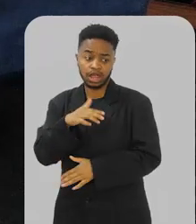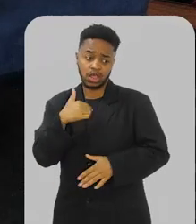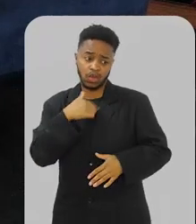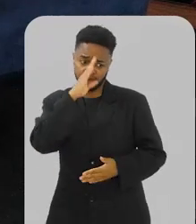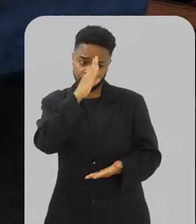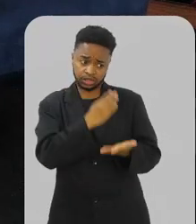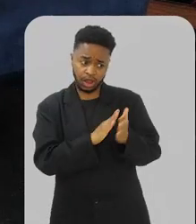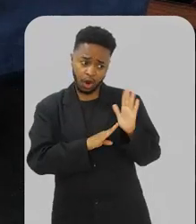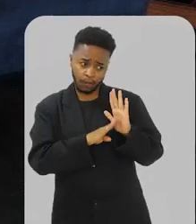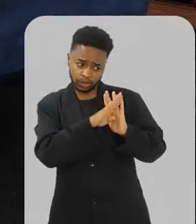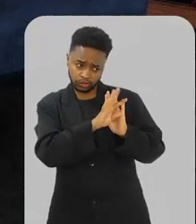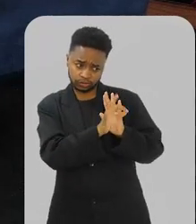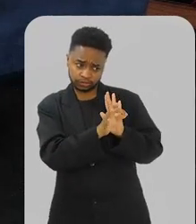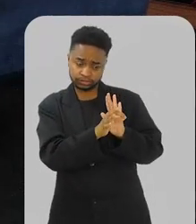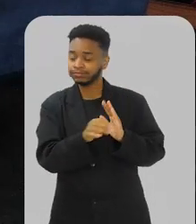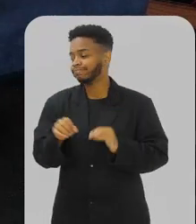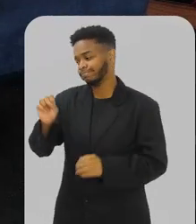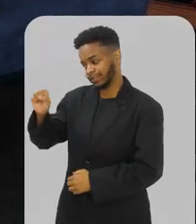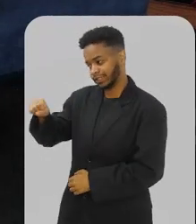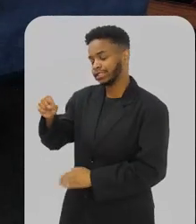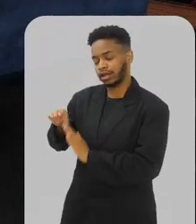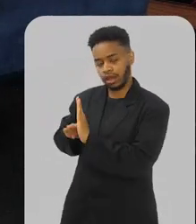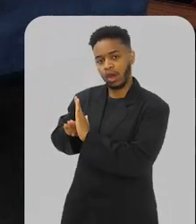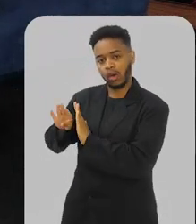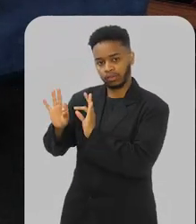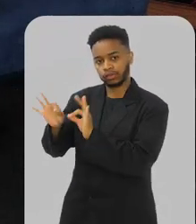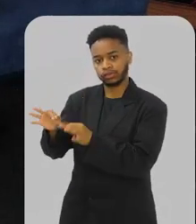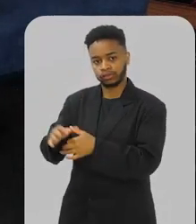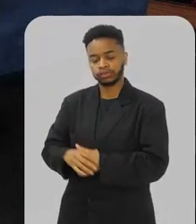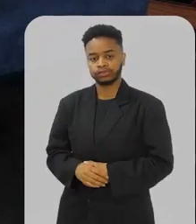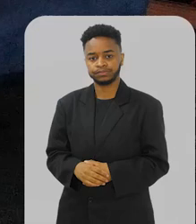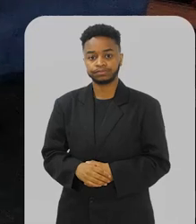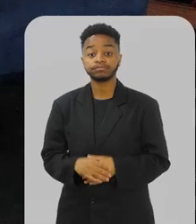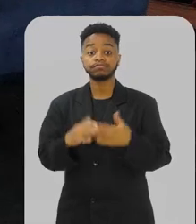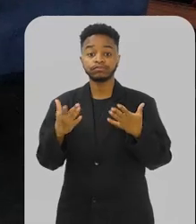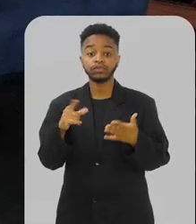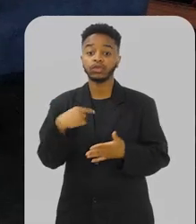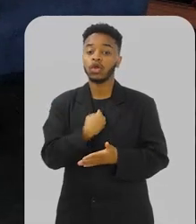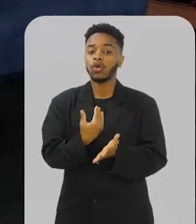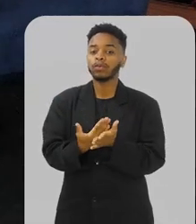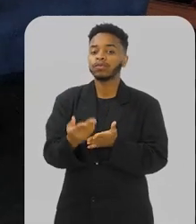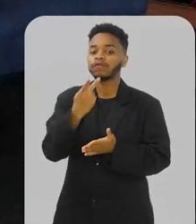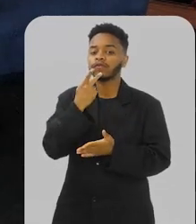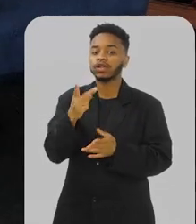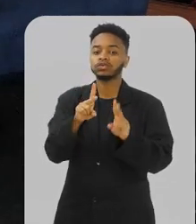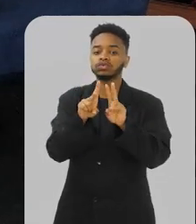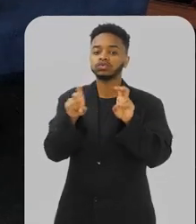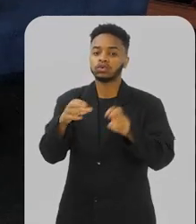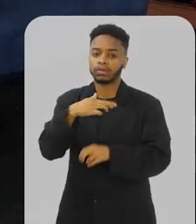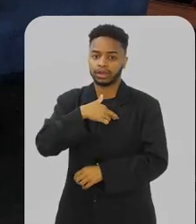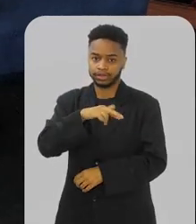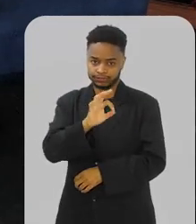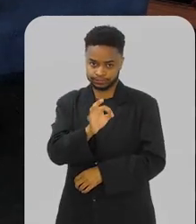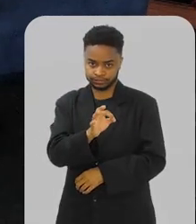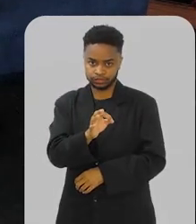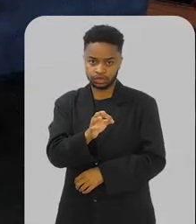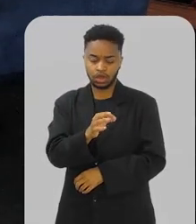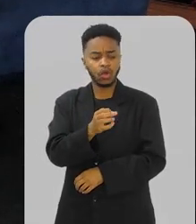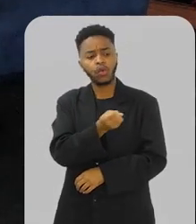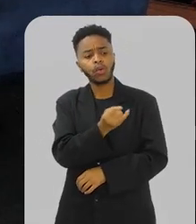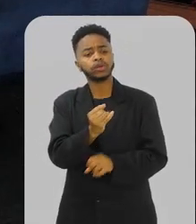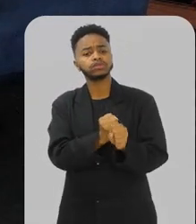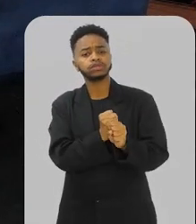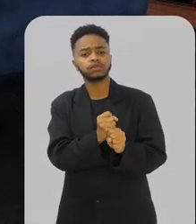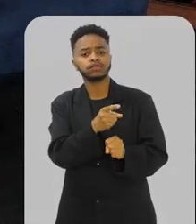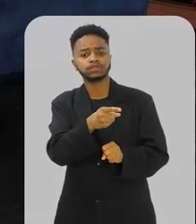bastante. É, bastante. Então, vamos começar falando da religião? Vamos? Há quantos anos você